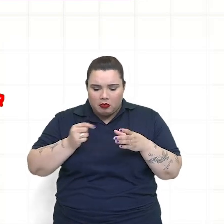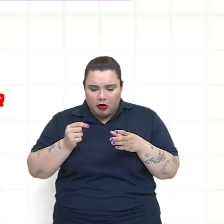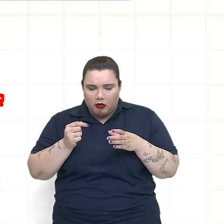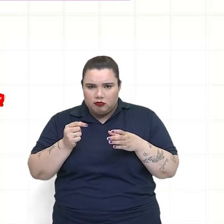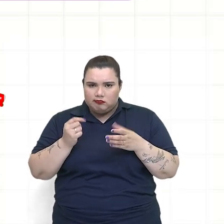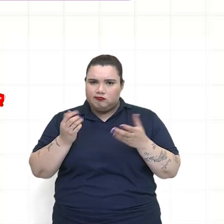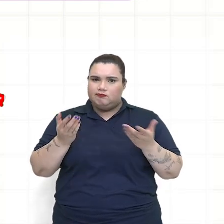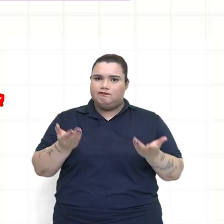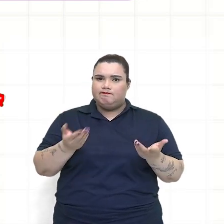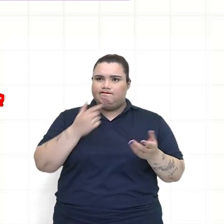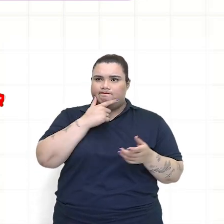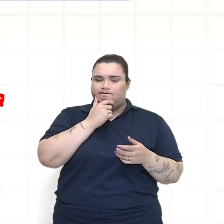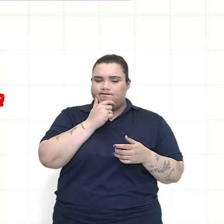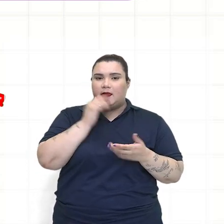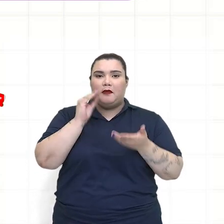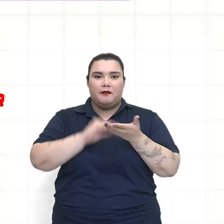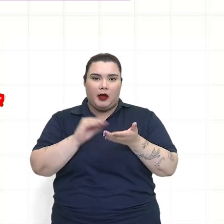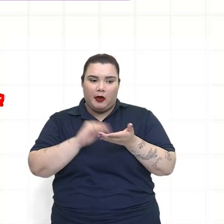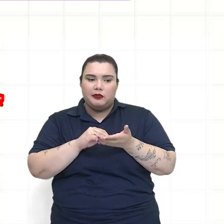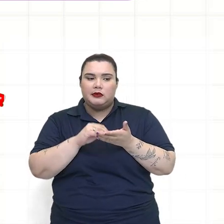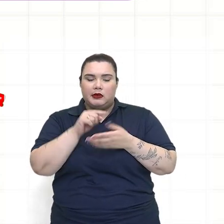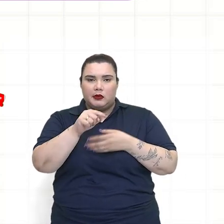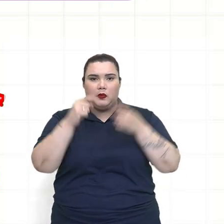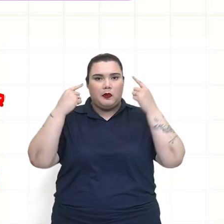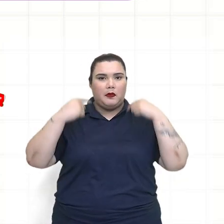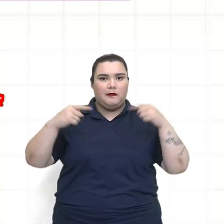significa, né, que o rebanho havia diminuído.